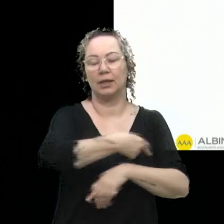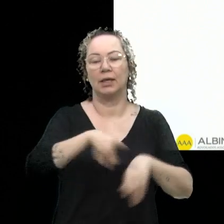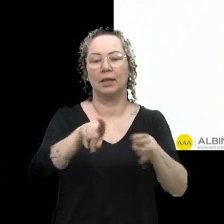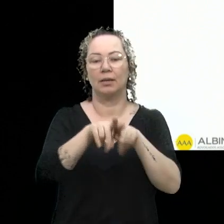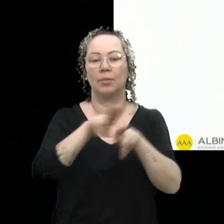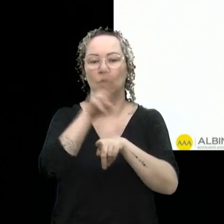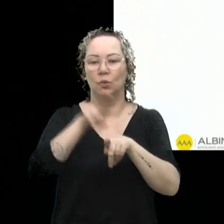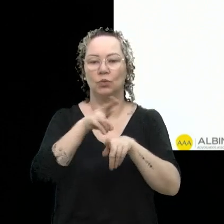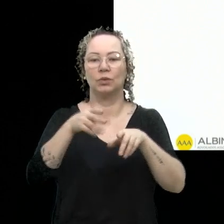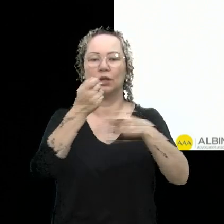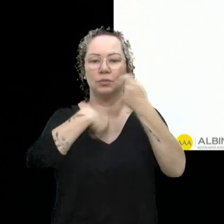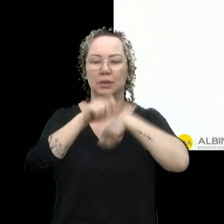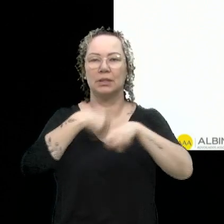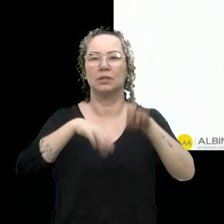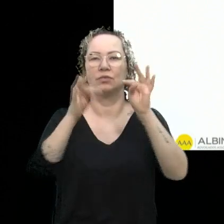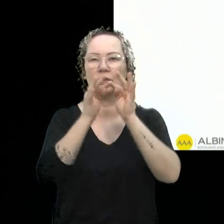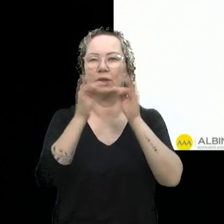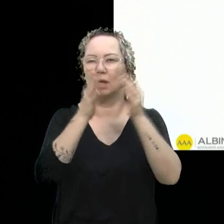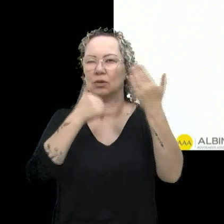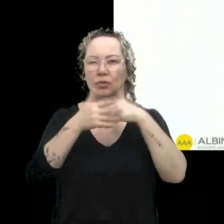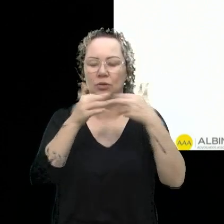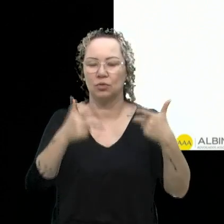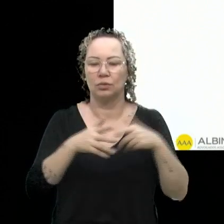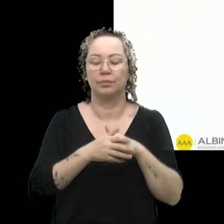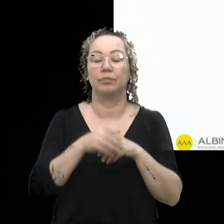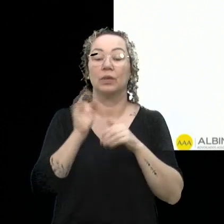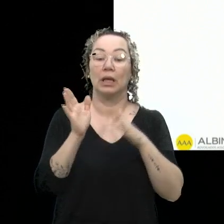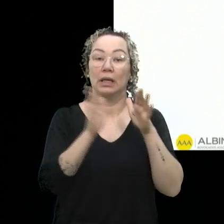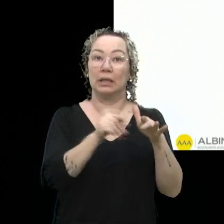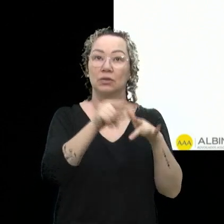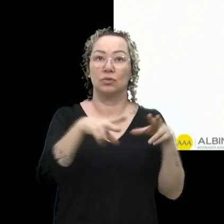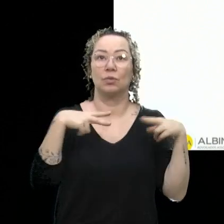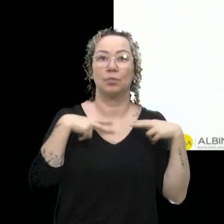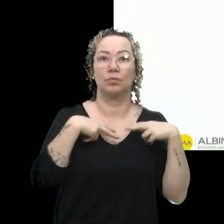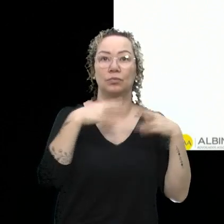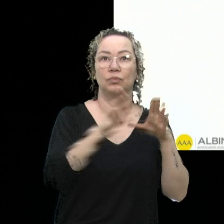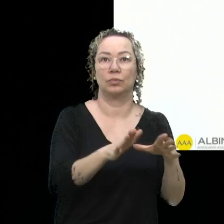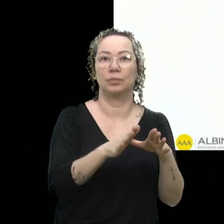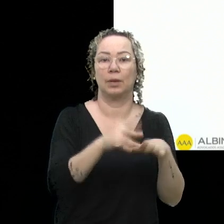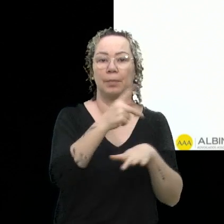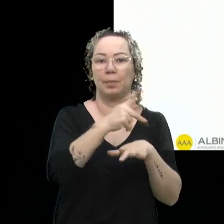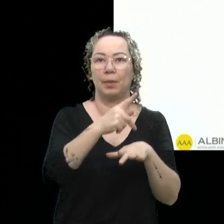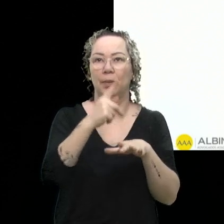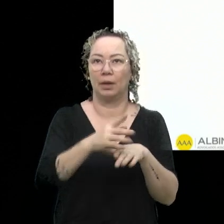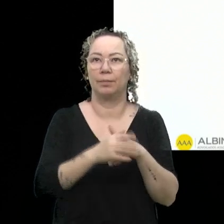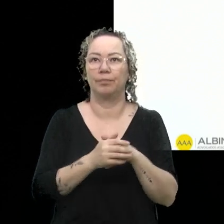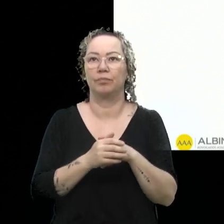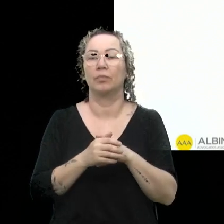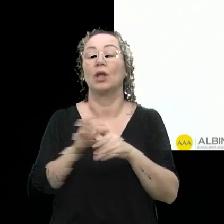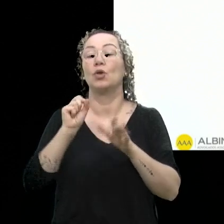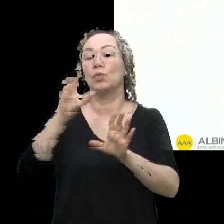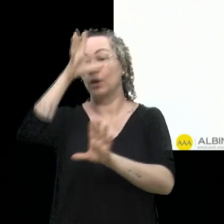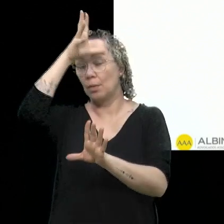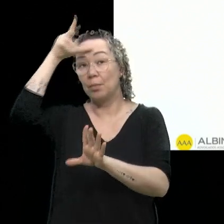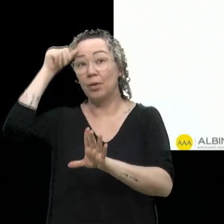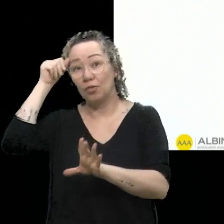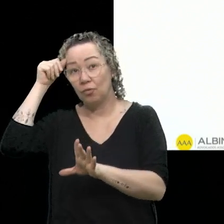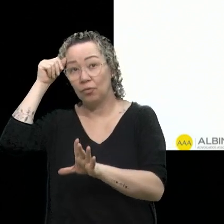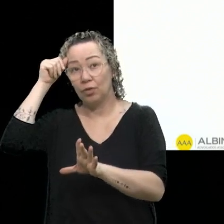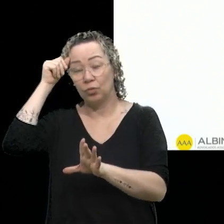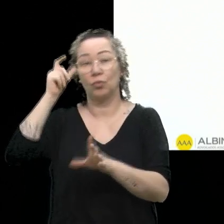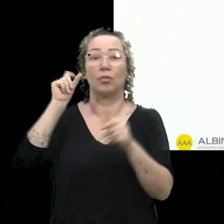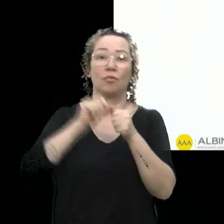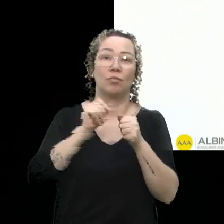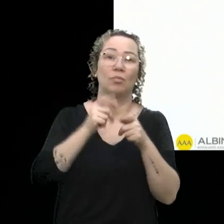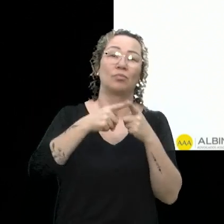técnico. E o que ficaria a cargo da prefeitura para a gente não ter esse problema, né, que às vezes as pessoas acham que a gente está